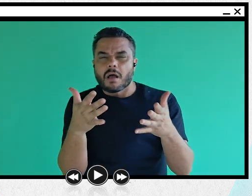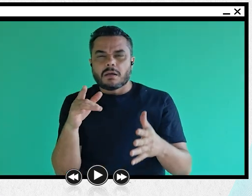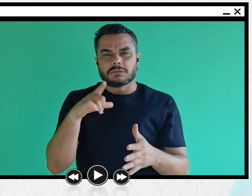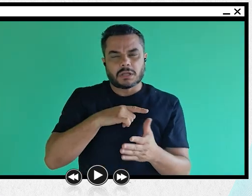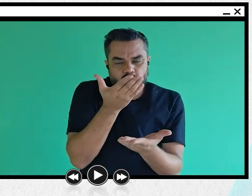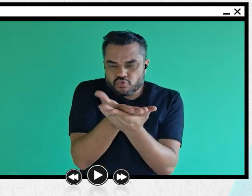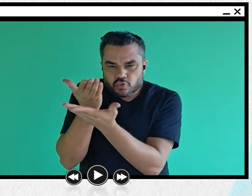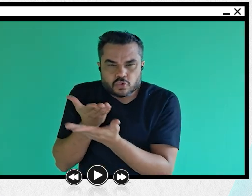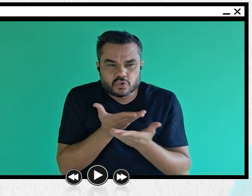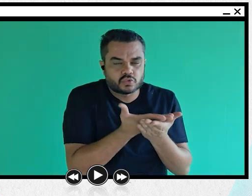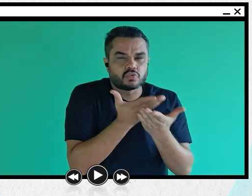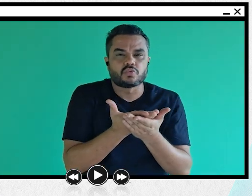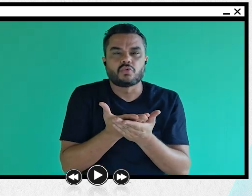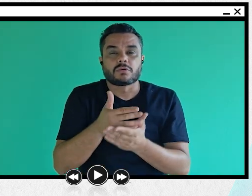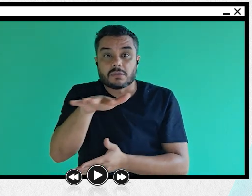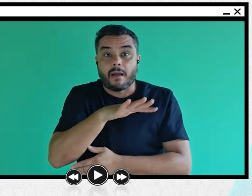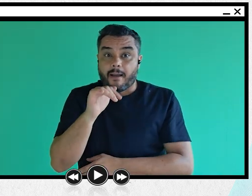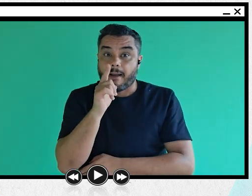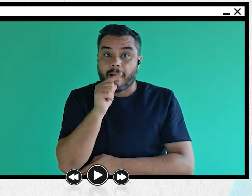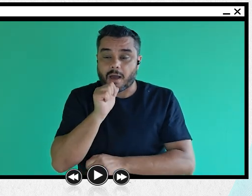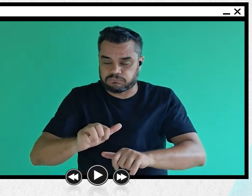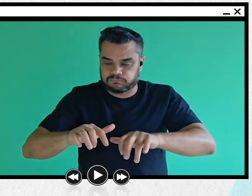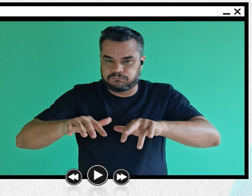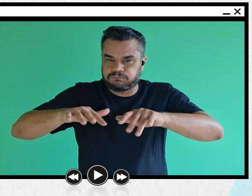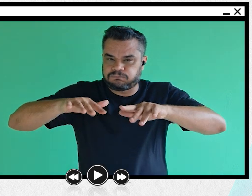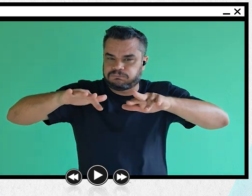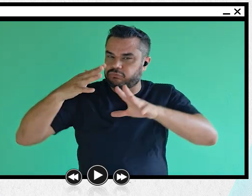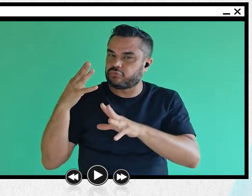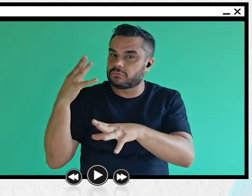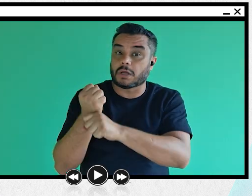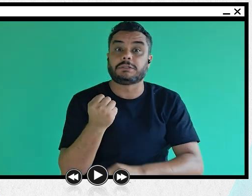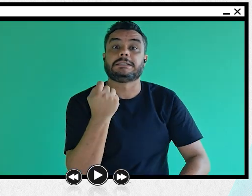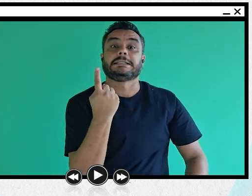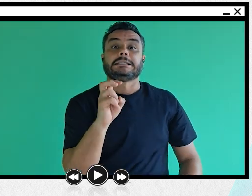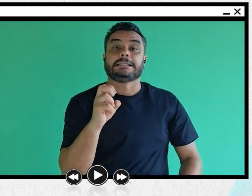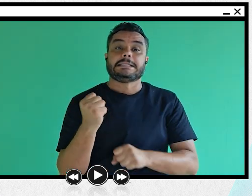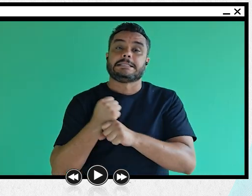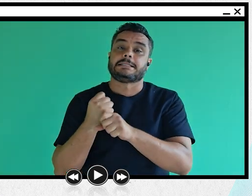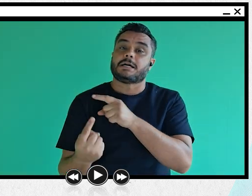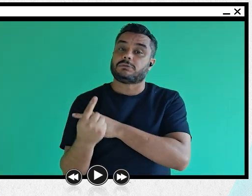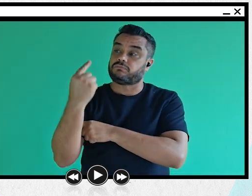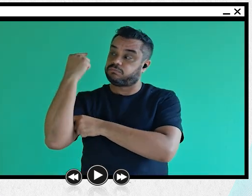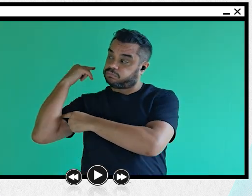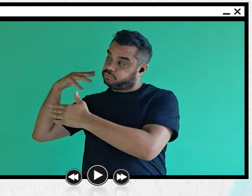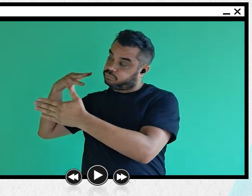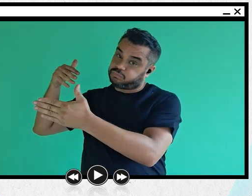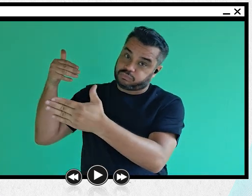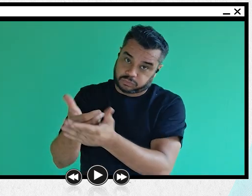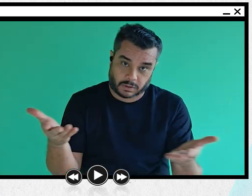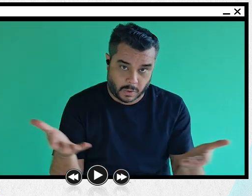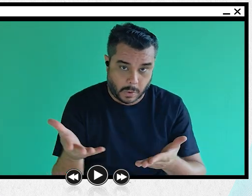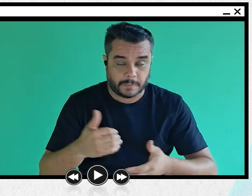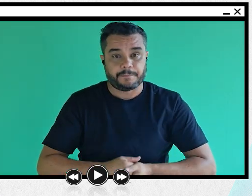Brasil, os estudos mais frequentes com áreas alagadas construídas datam aí de 15 anos até agora, aproximadamente. E